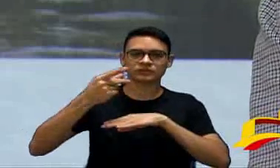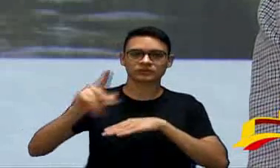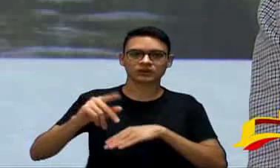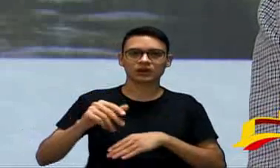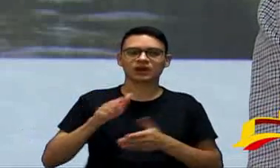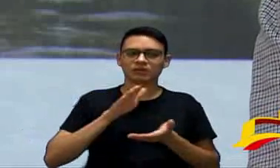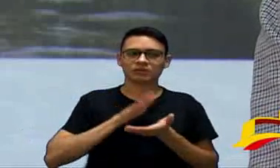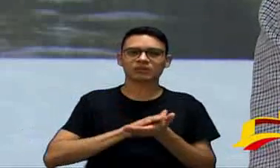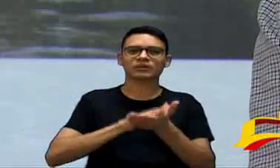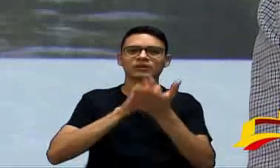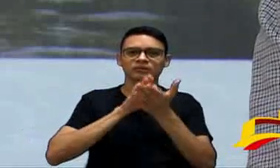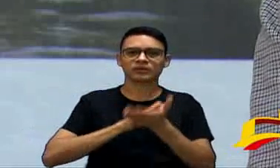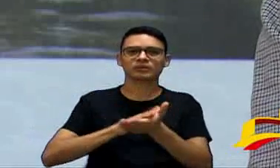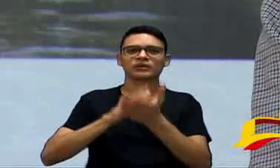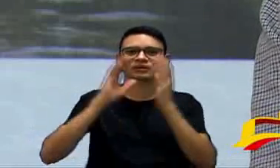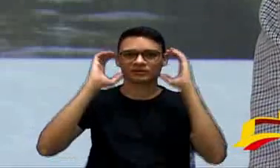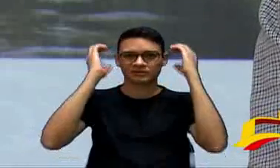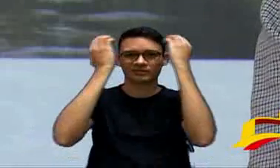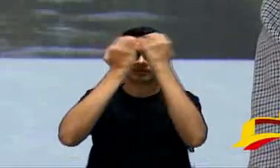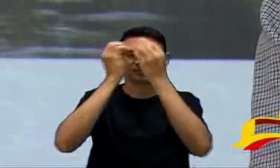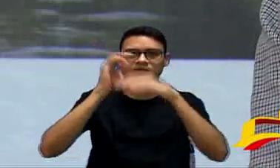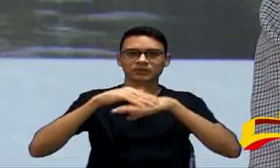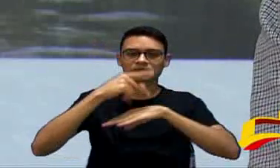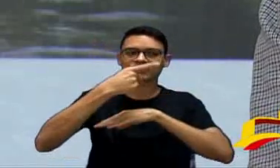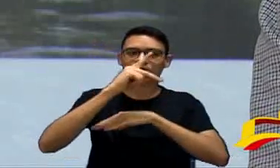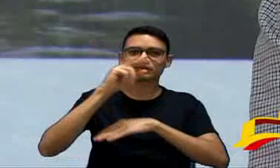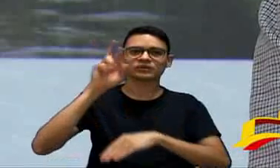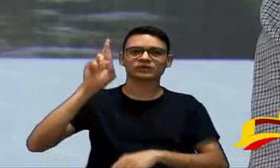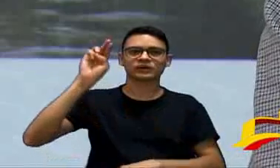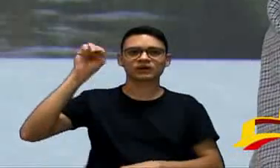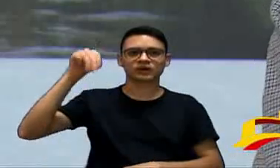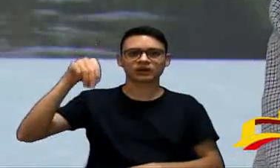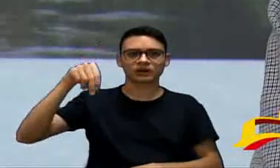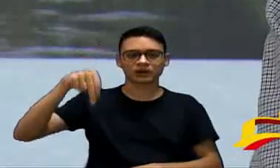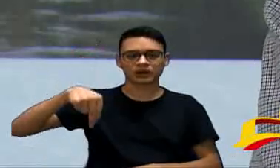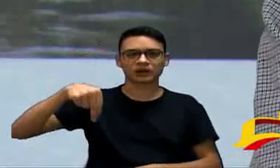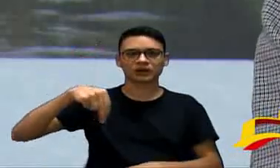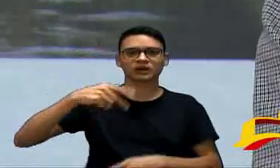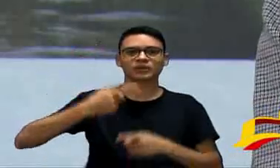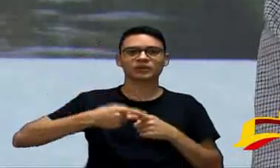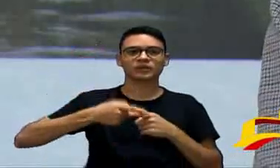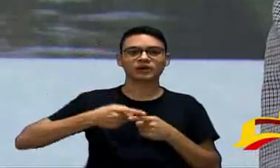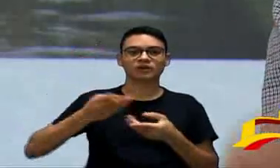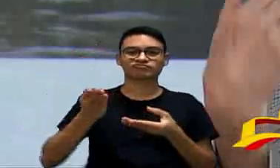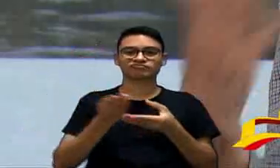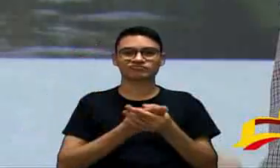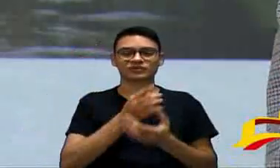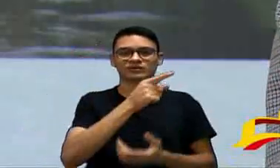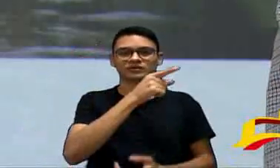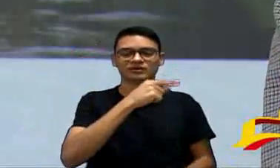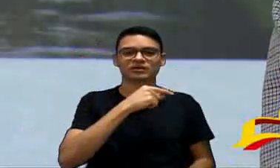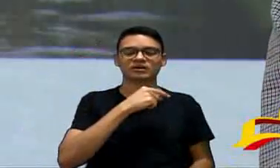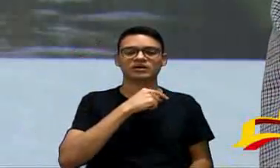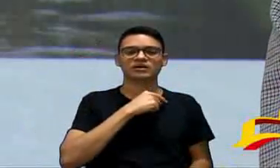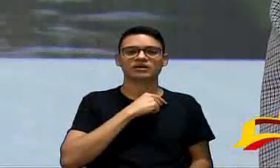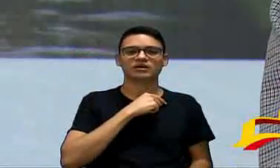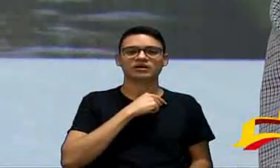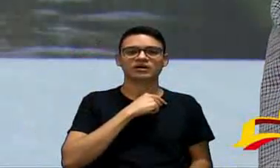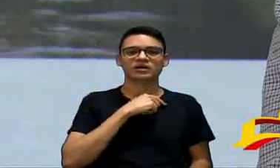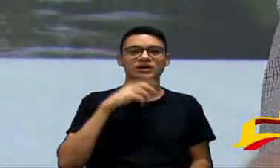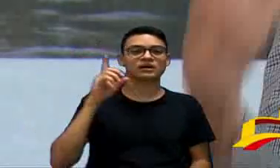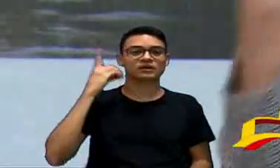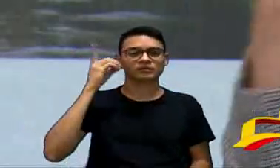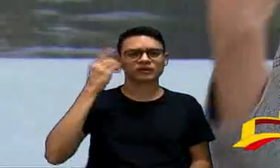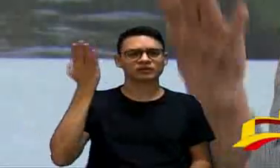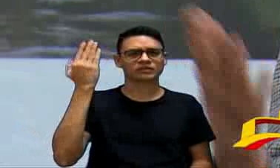manifesta aplauso à Assembleia Legislativa do Rio Grande do Norte pelo indiciamento da governadora do Rio Grande do Norte, Fátima Bezerra, PT, deputada federal